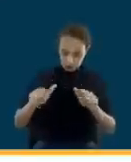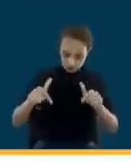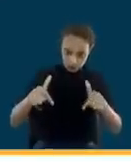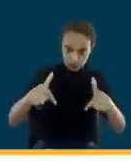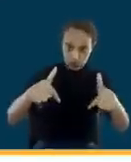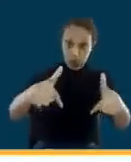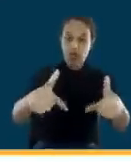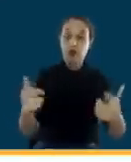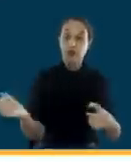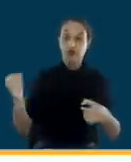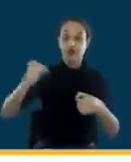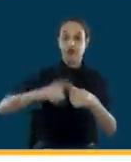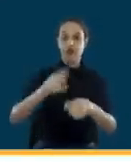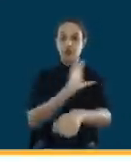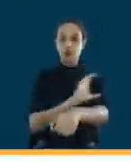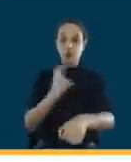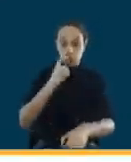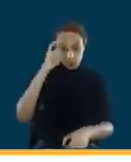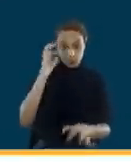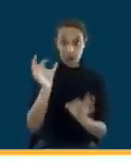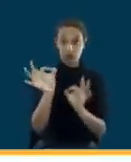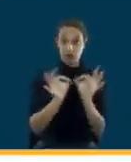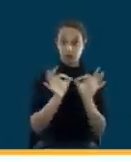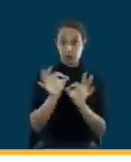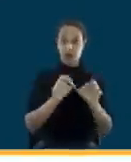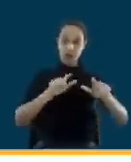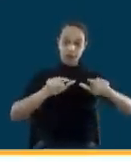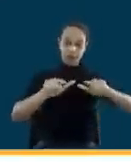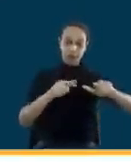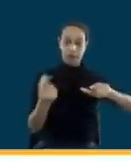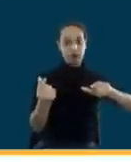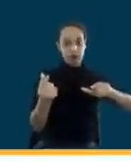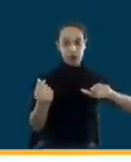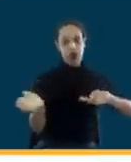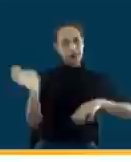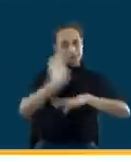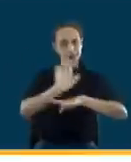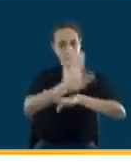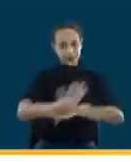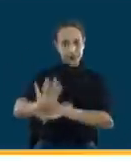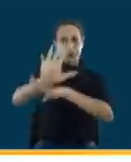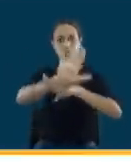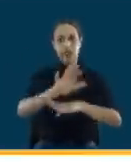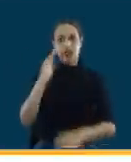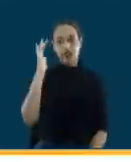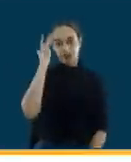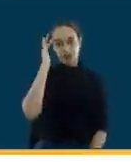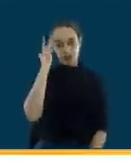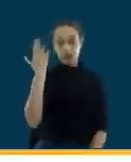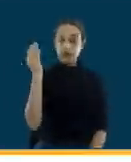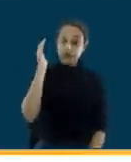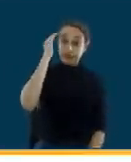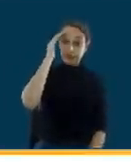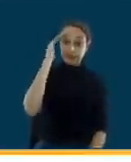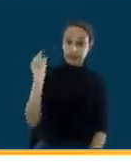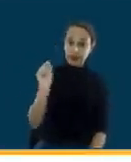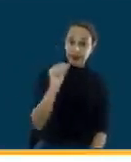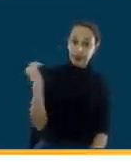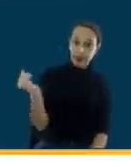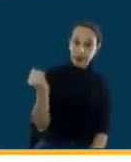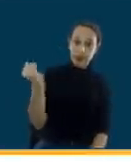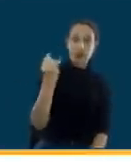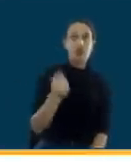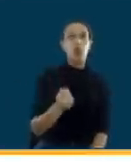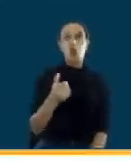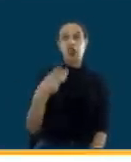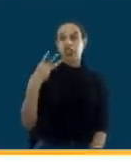como atividade econômica também para o nosso Estado, entendendo que ela tem uma importância de quase 3%, os números dizem, de